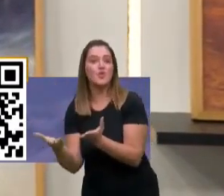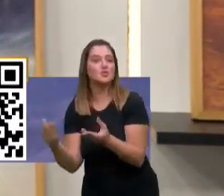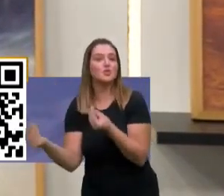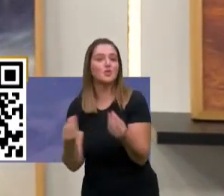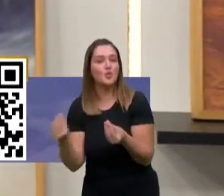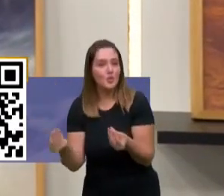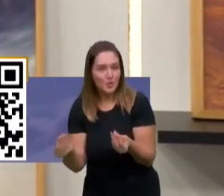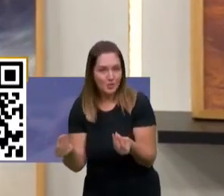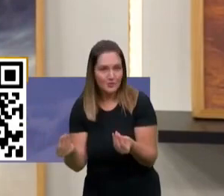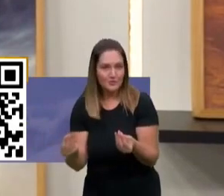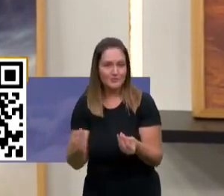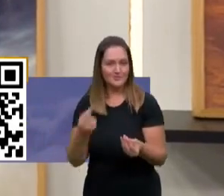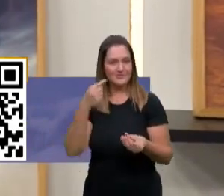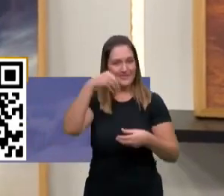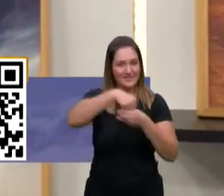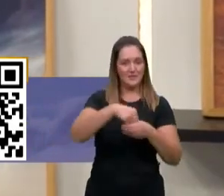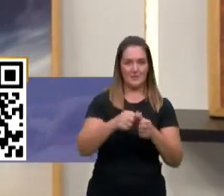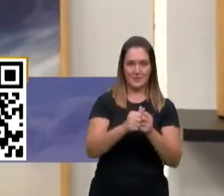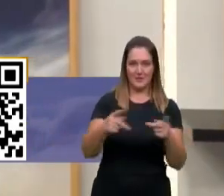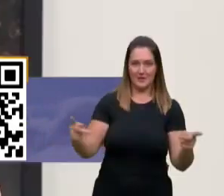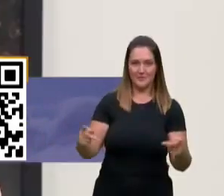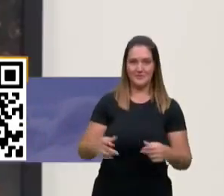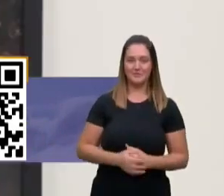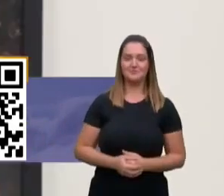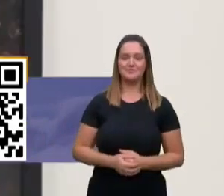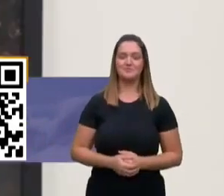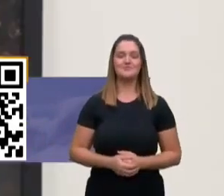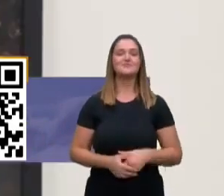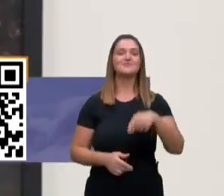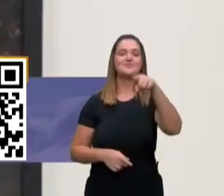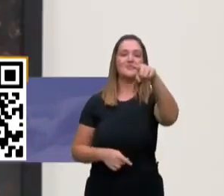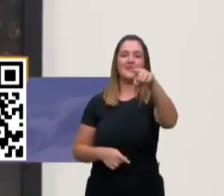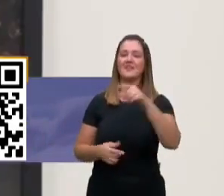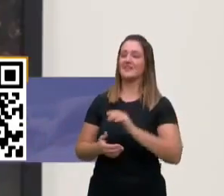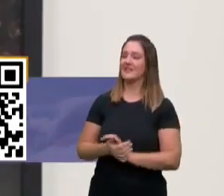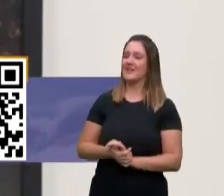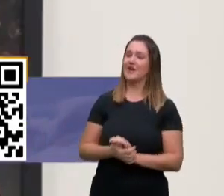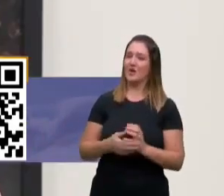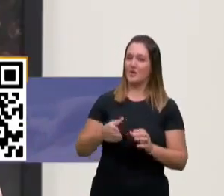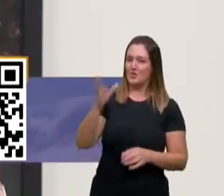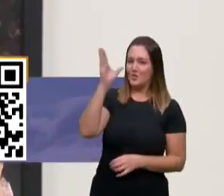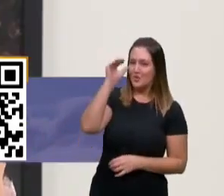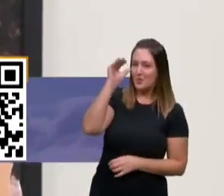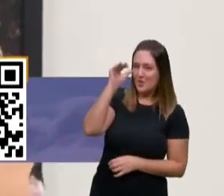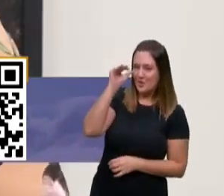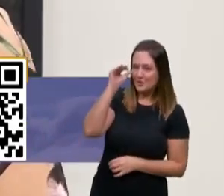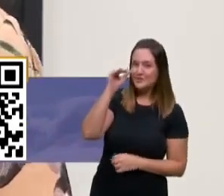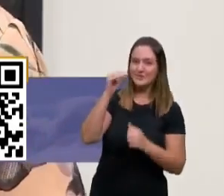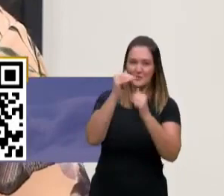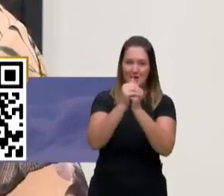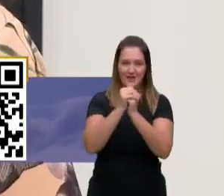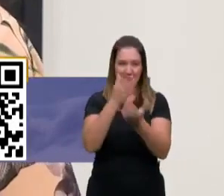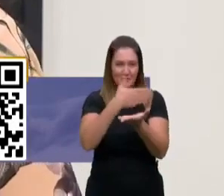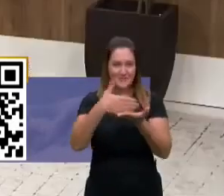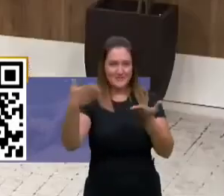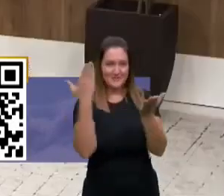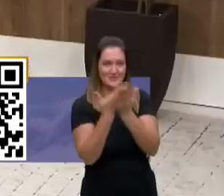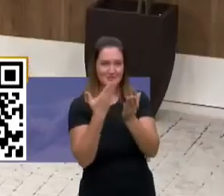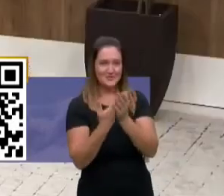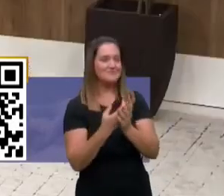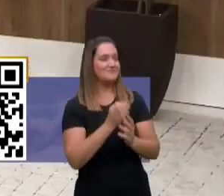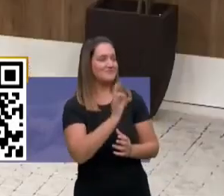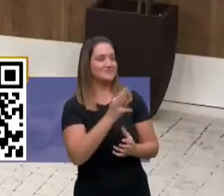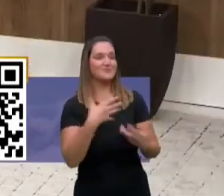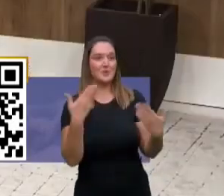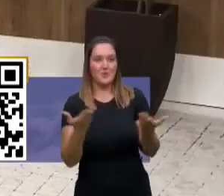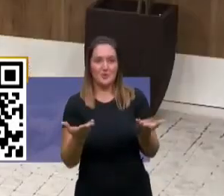significa no contexto do Apocalipse? E aí? Curioso para saber? Então vamos orar para a gente começar esse momento, esse estudo logo. Vamos logo.